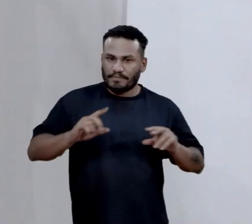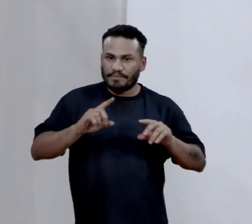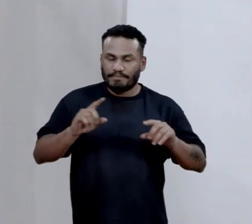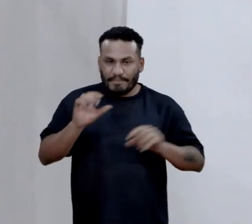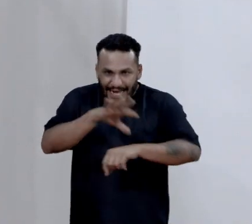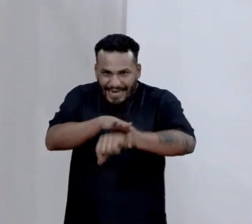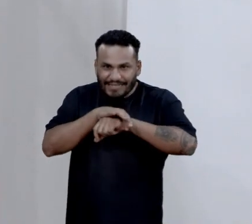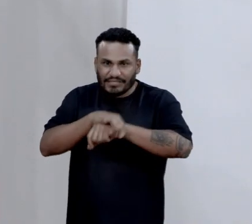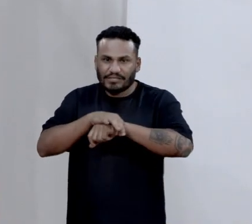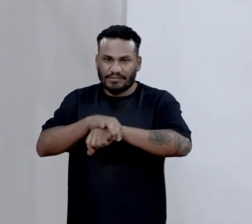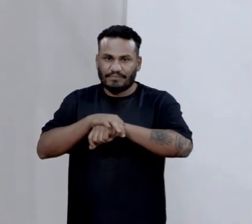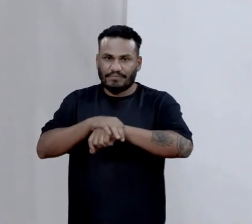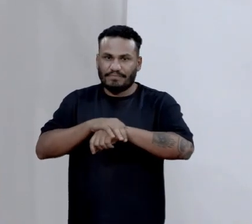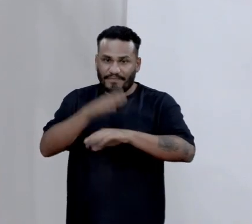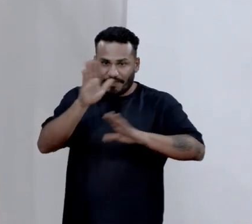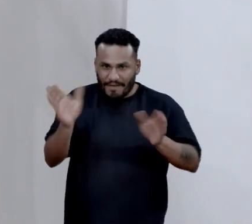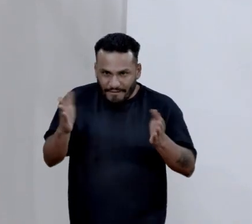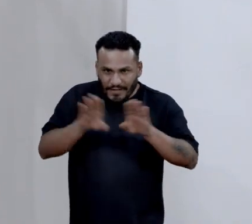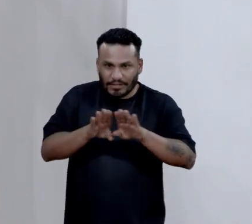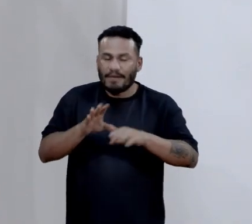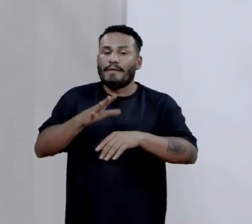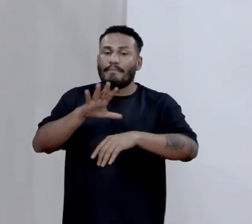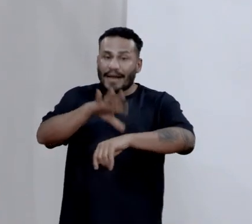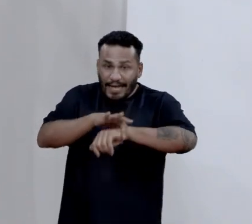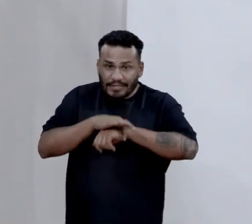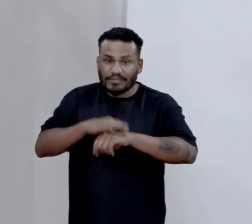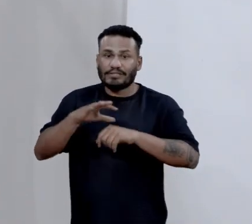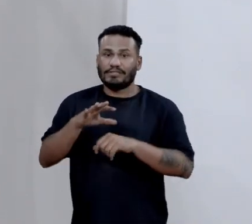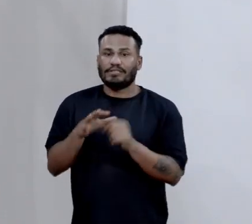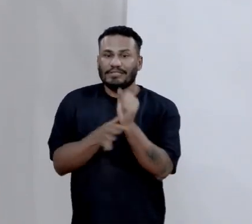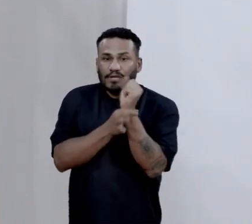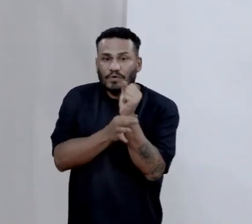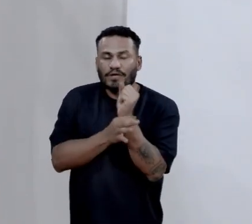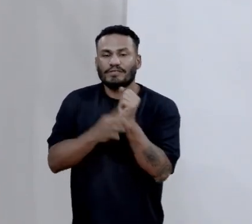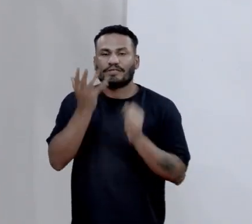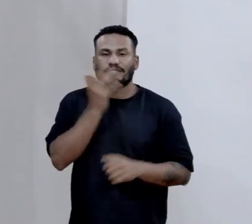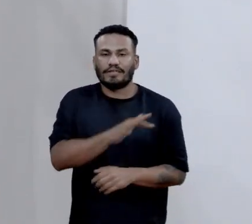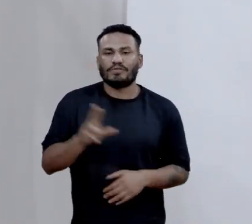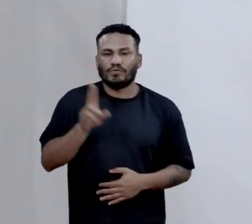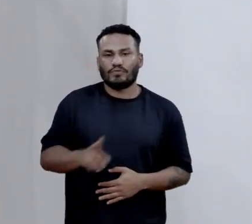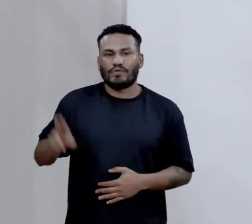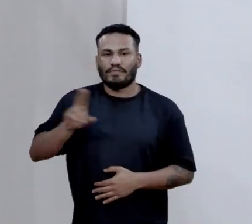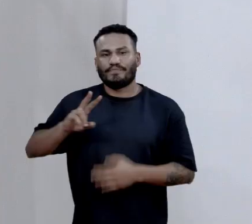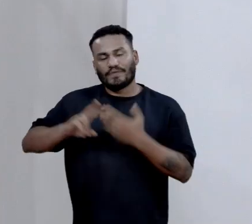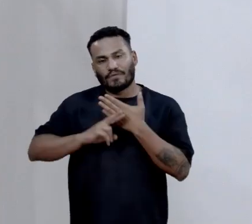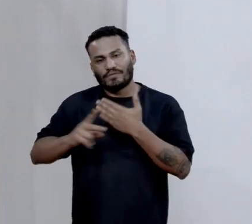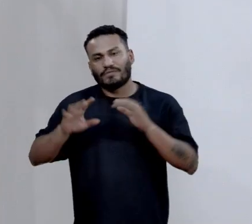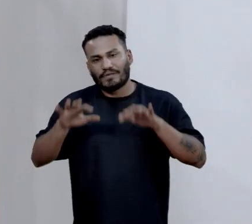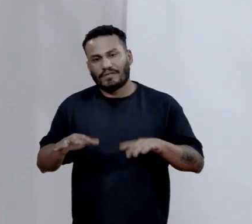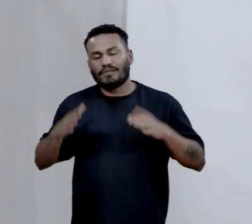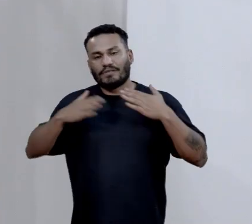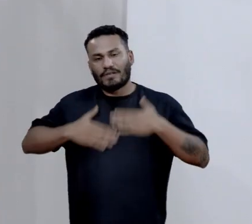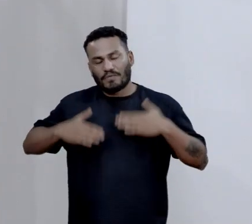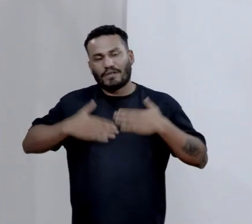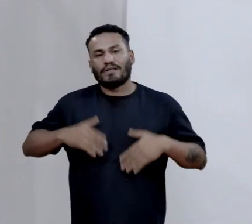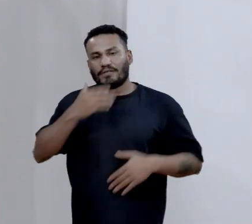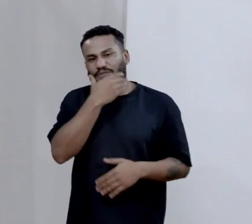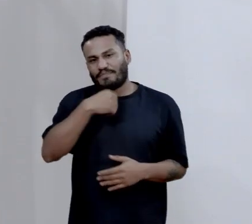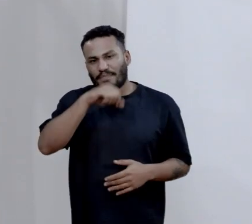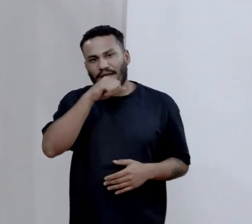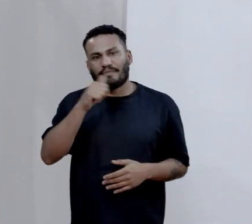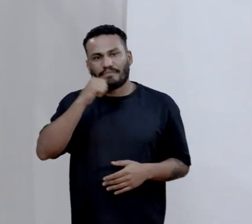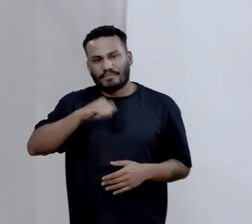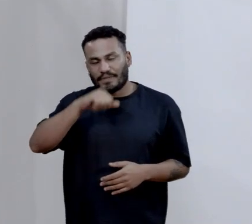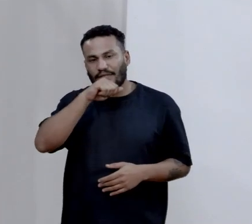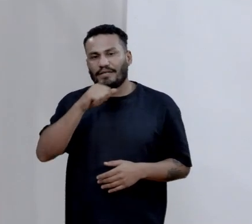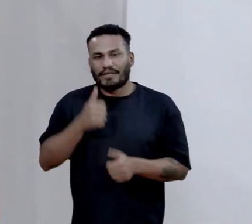garantir a segurança das nossas crianças e dos usuários ali, e, consequentemente, né, da tranquilidade dos pais e